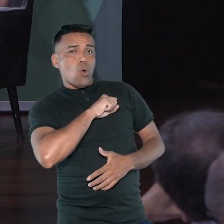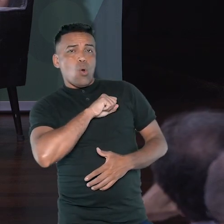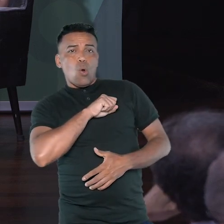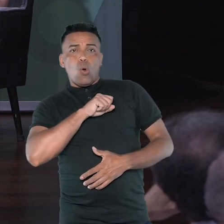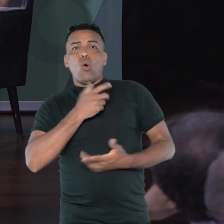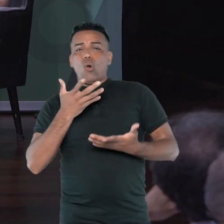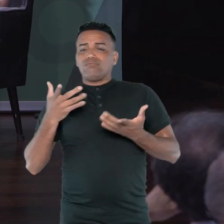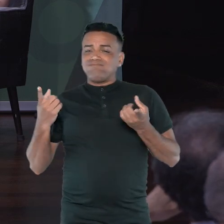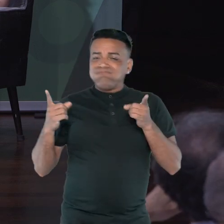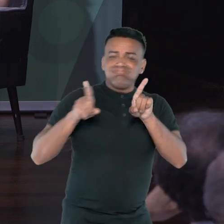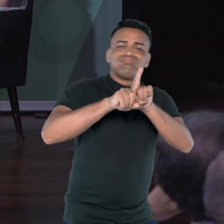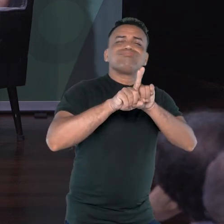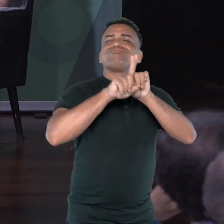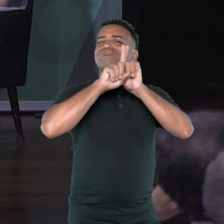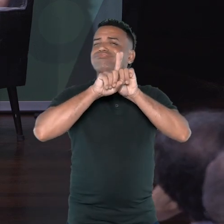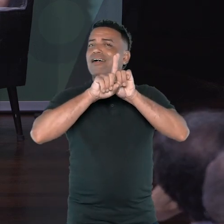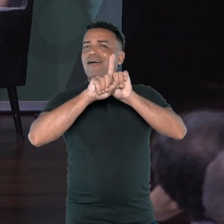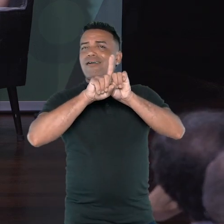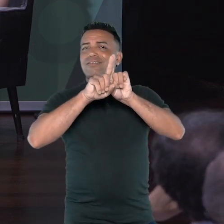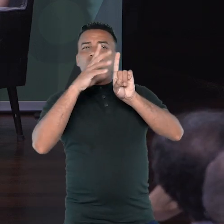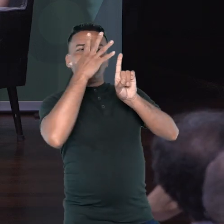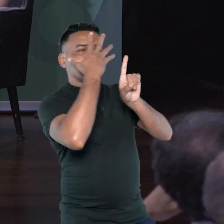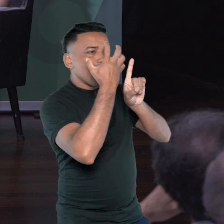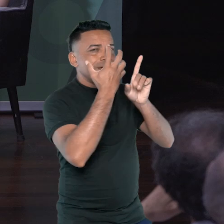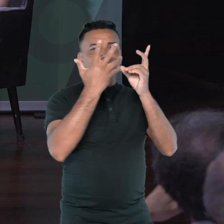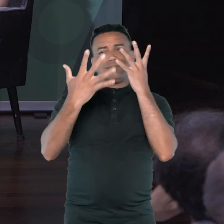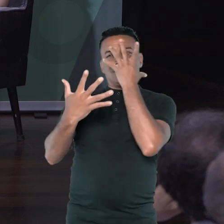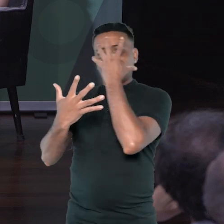tomado como objeto de interesse do outro.